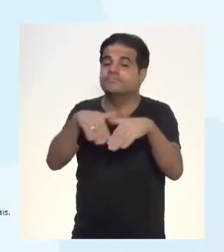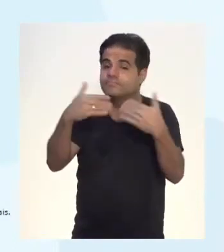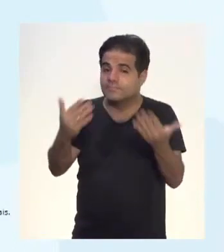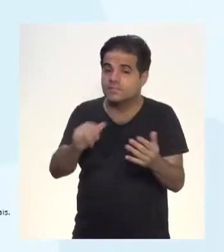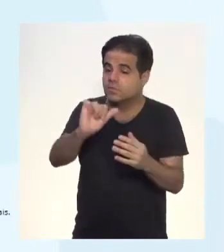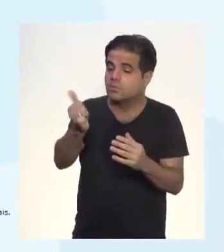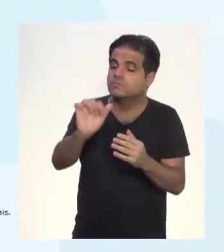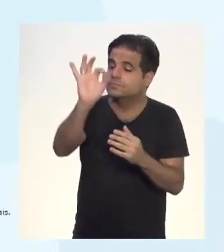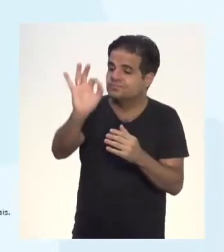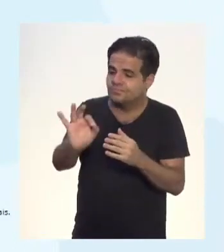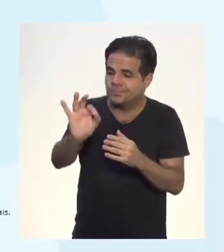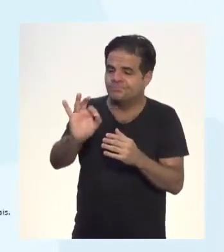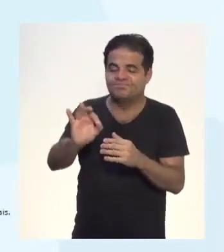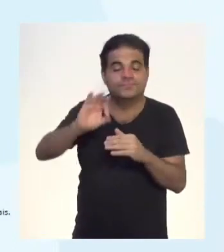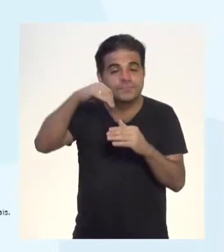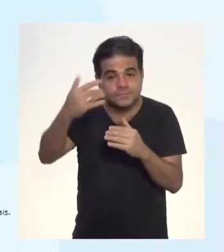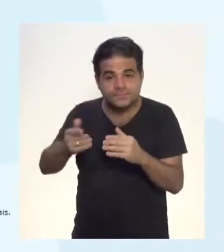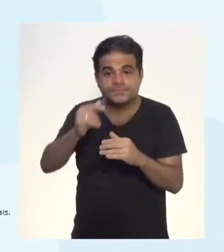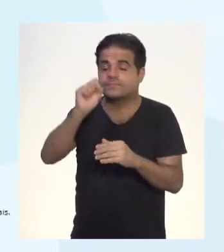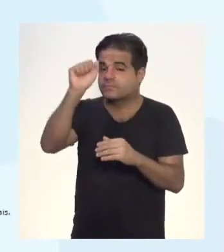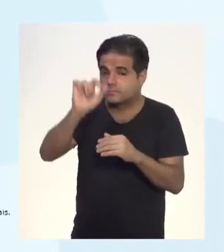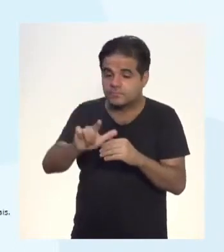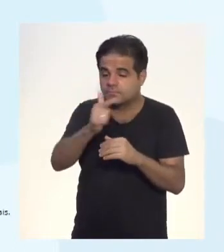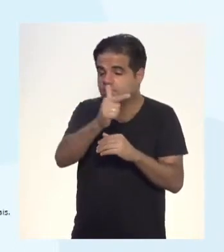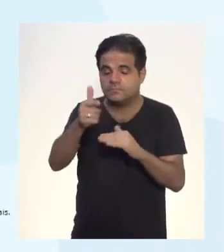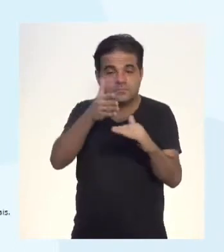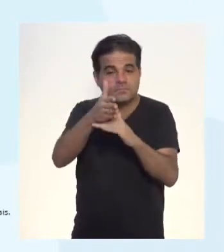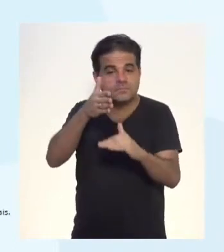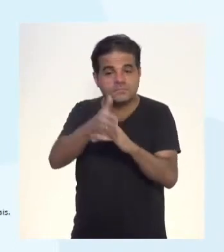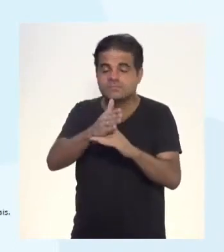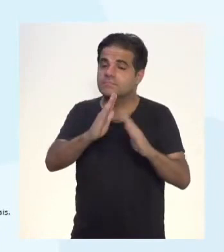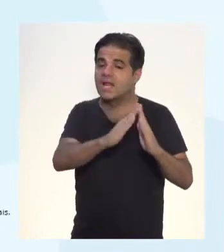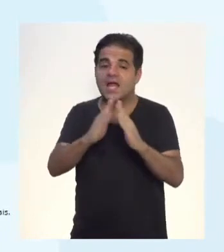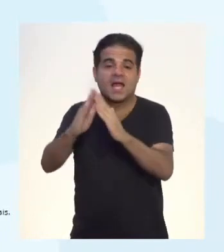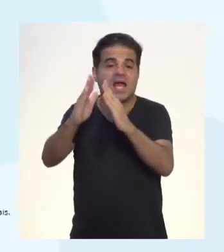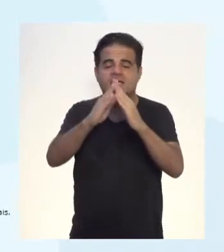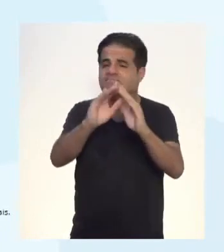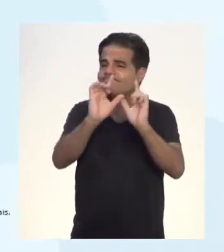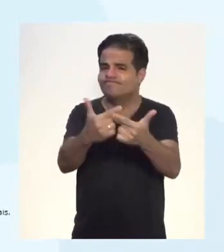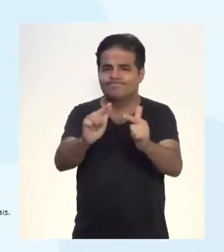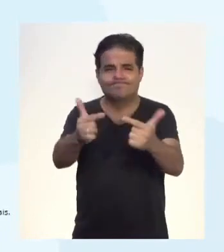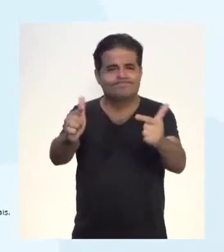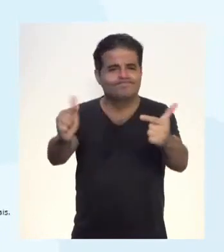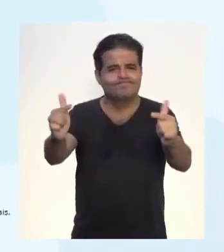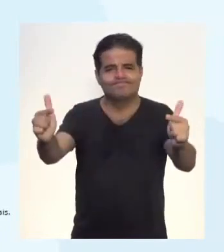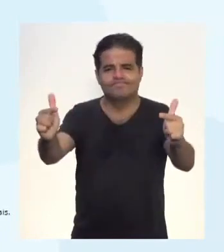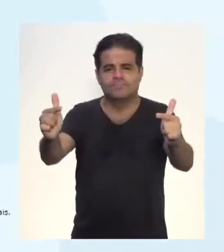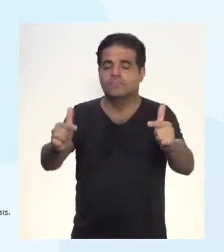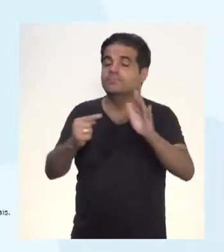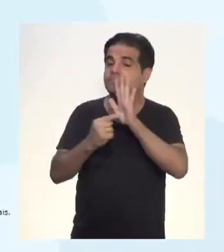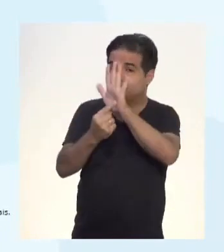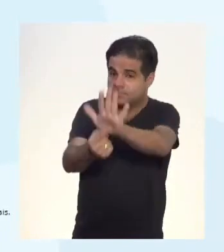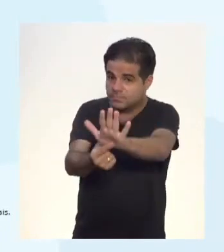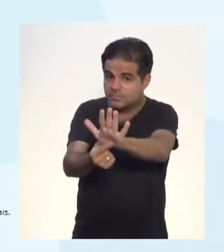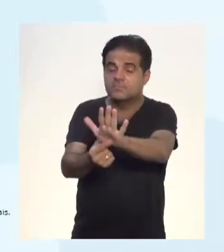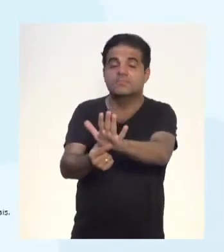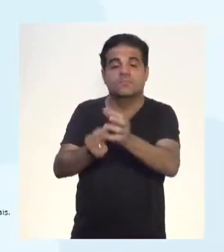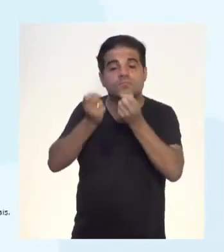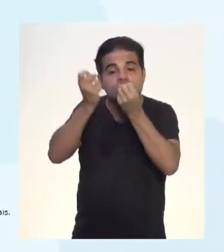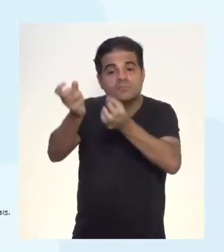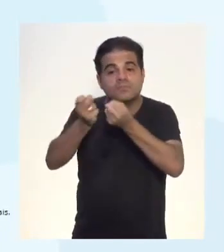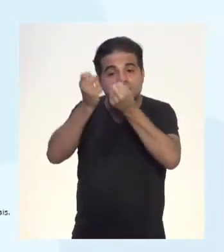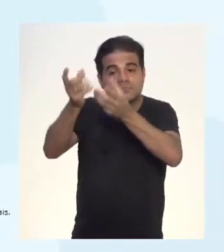11% das pessoas na região Sudeste não têm acesso à moradia. E isso se reflete por um dado que nós